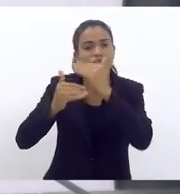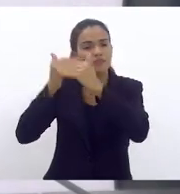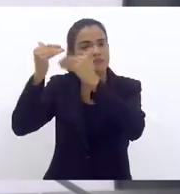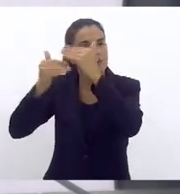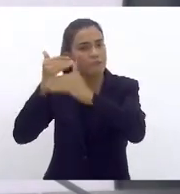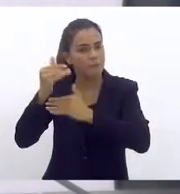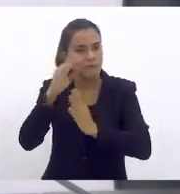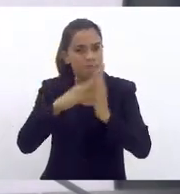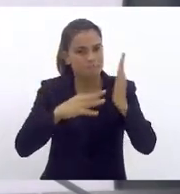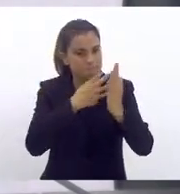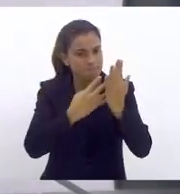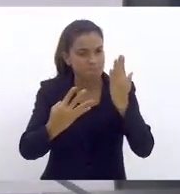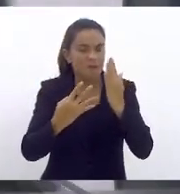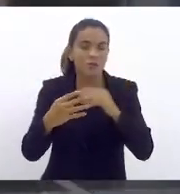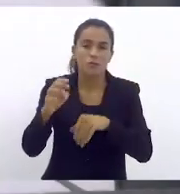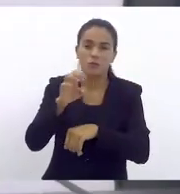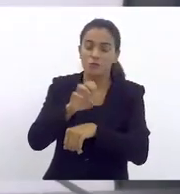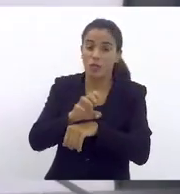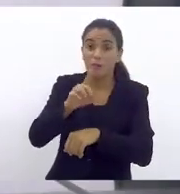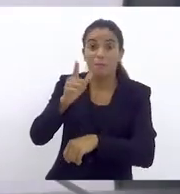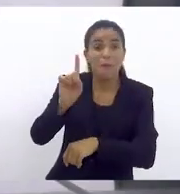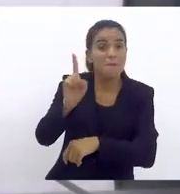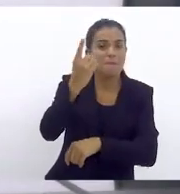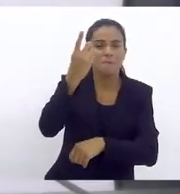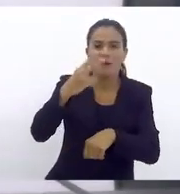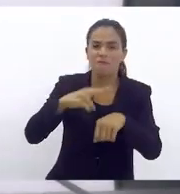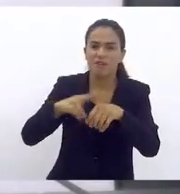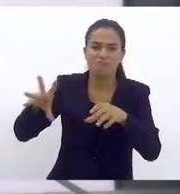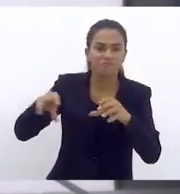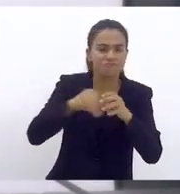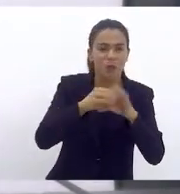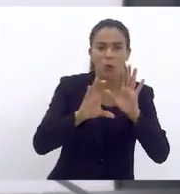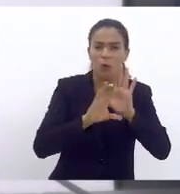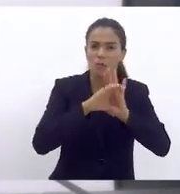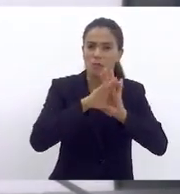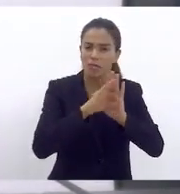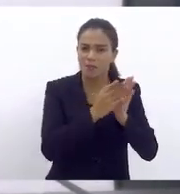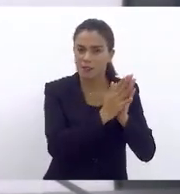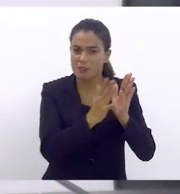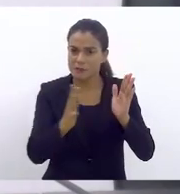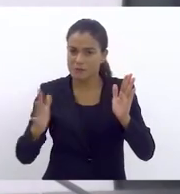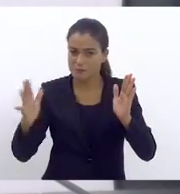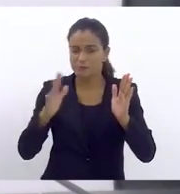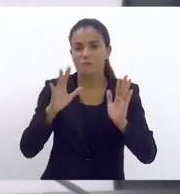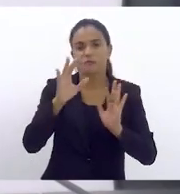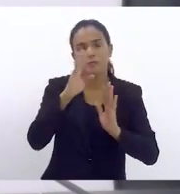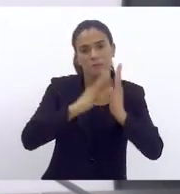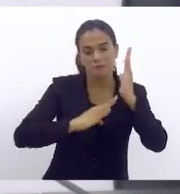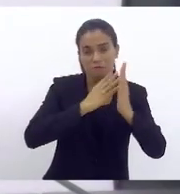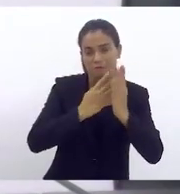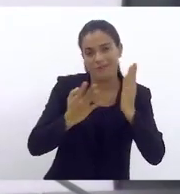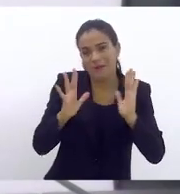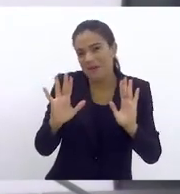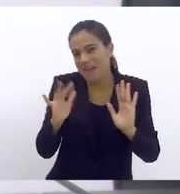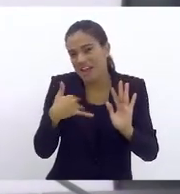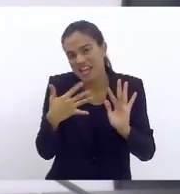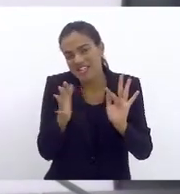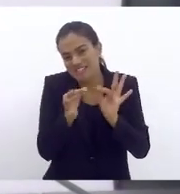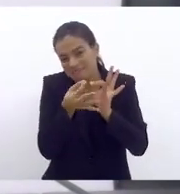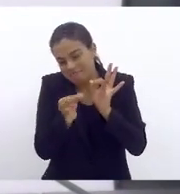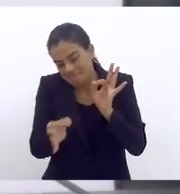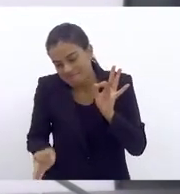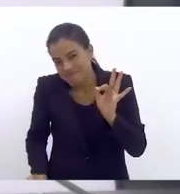do planejamento do estado que pela primeira vez incorpora Essa visão e esse conceito no seu processo de planejamento então eram essas em linhas Gerais